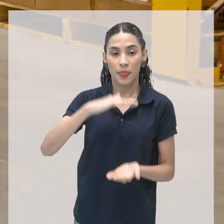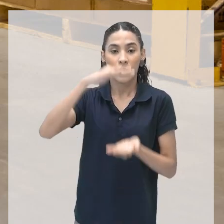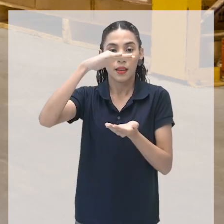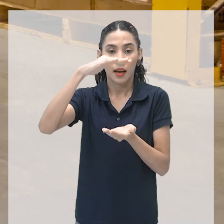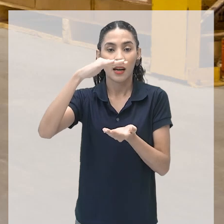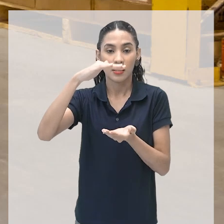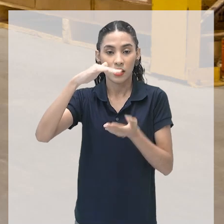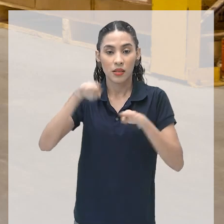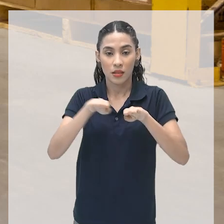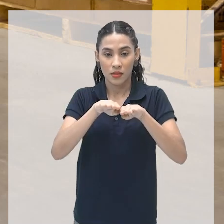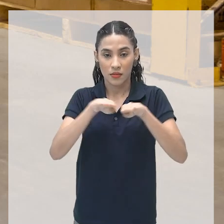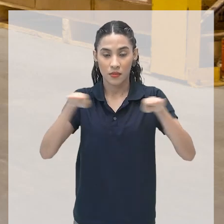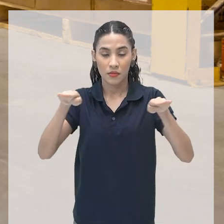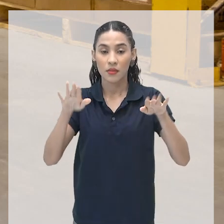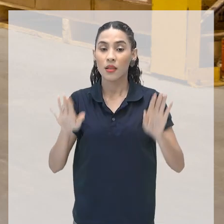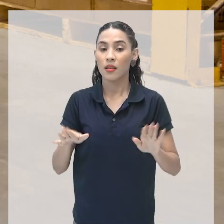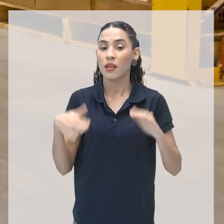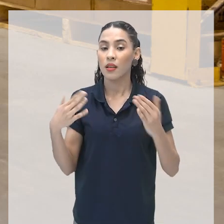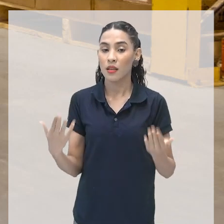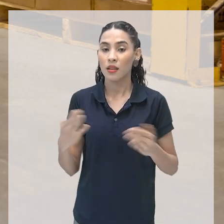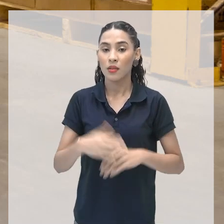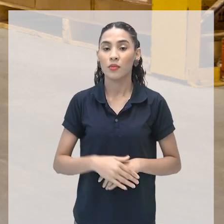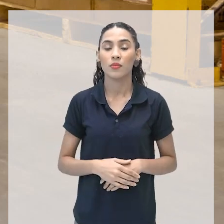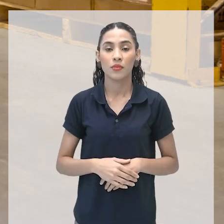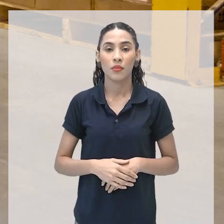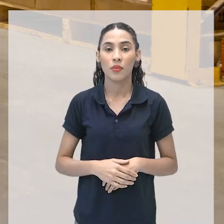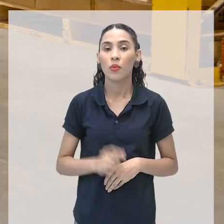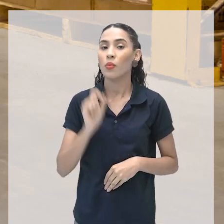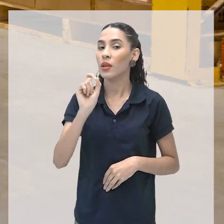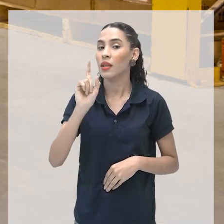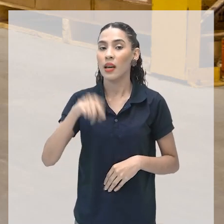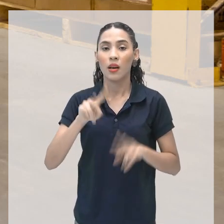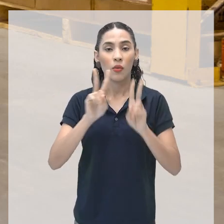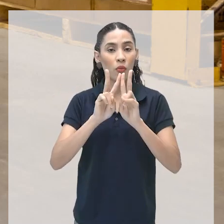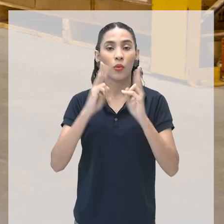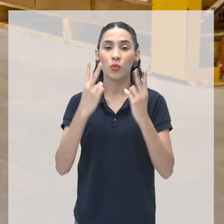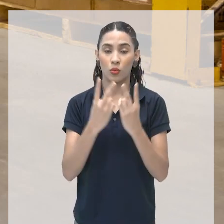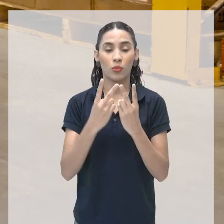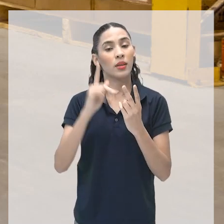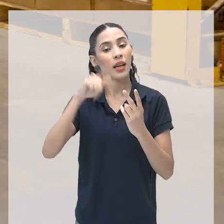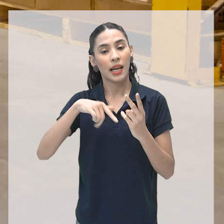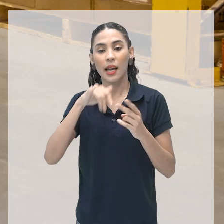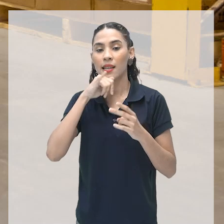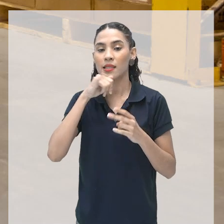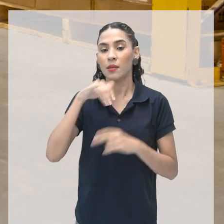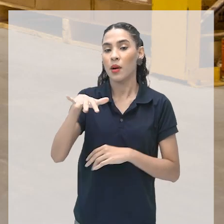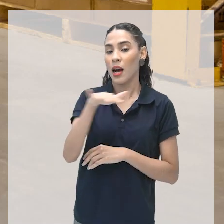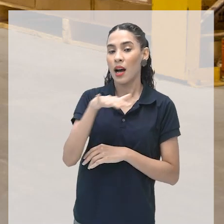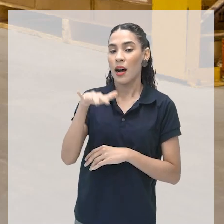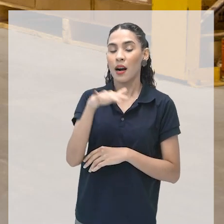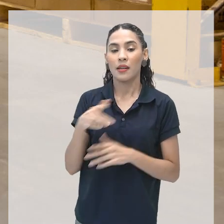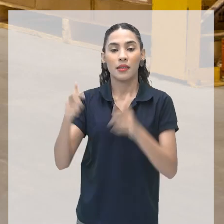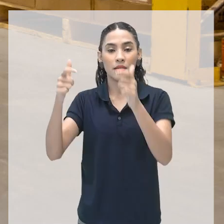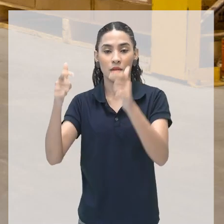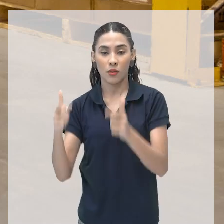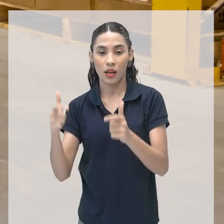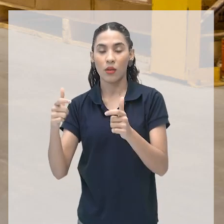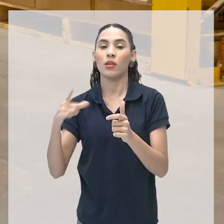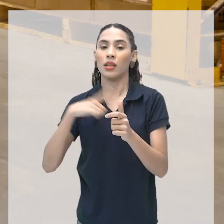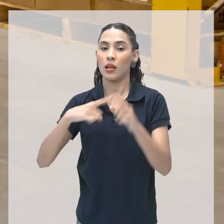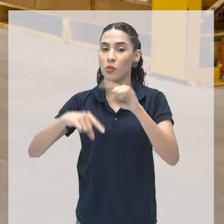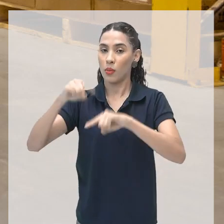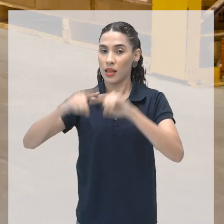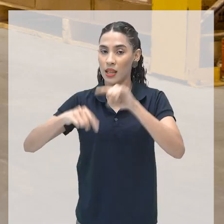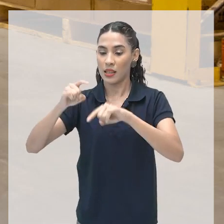estão ocupando, aliás, né? Então, e o que seria esse volume? Exatamente esse espaço ocupado aí por um